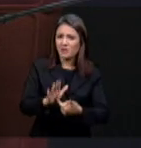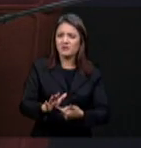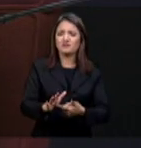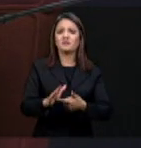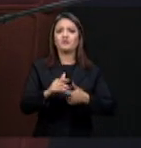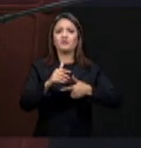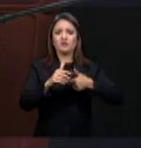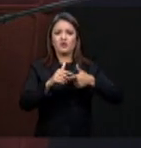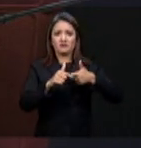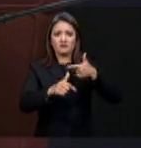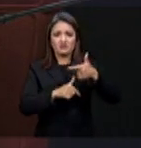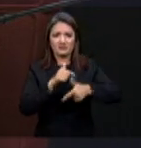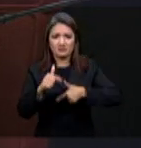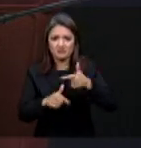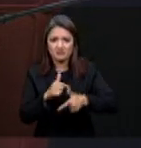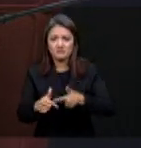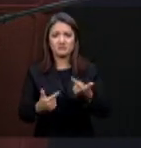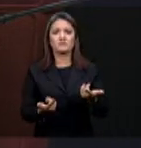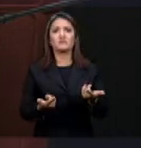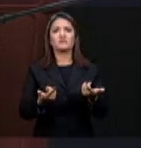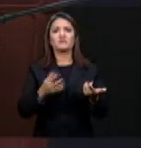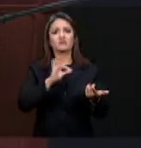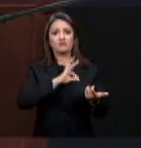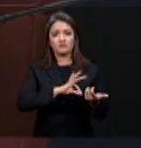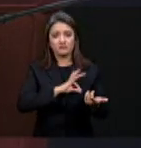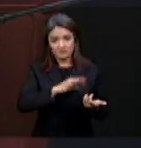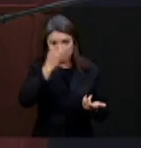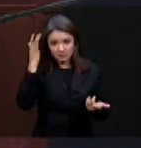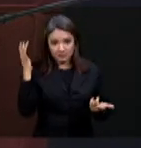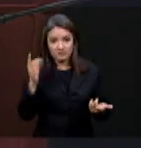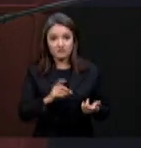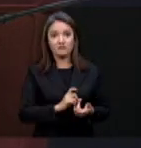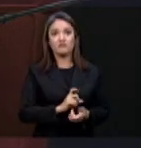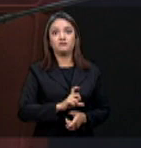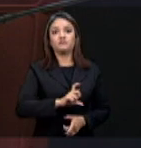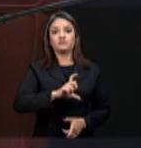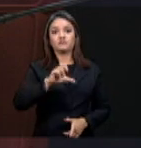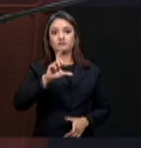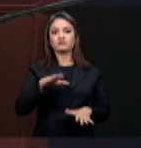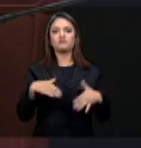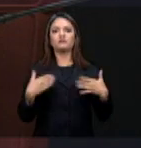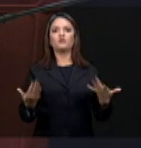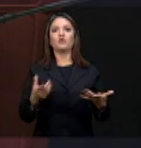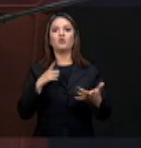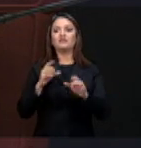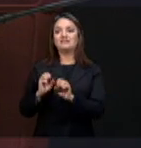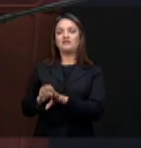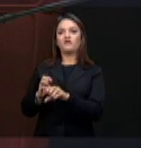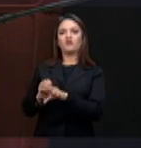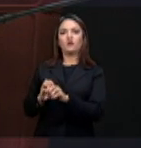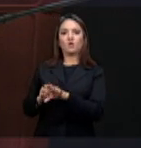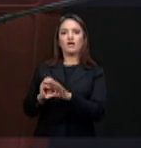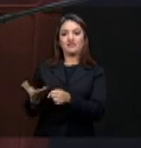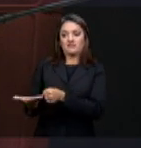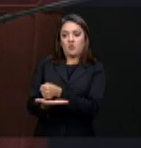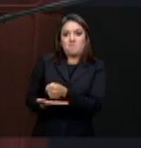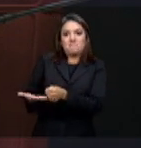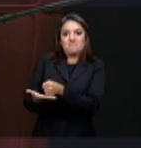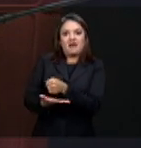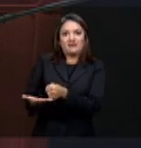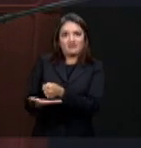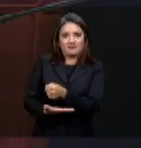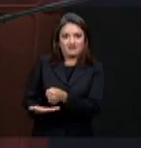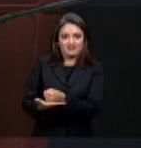do trabalho a renda do Trabalhador aumenta mais do que proporcionalmente quando se investe em Educação Básica educação